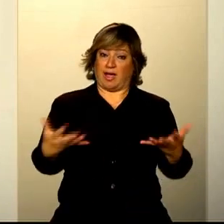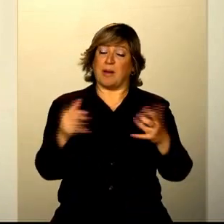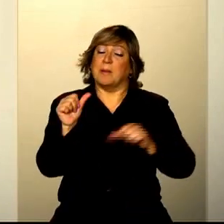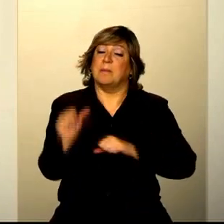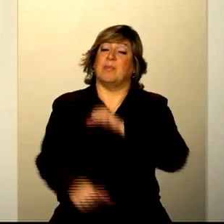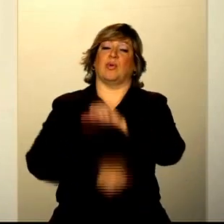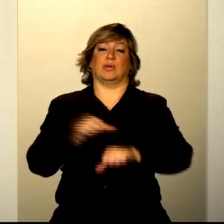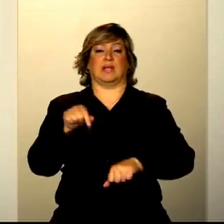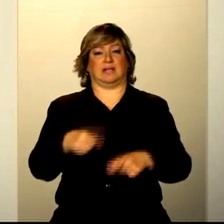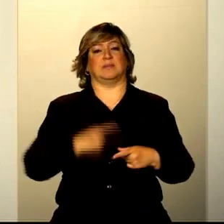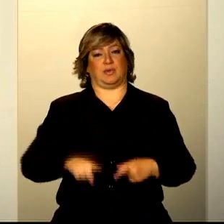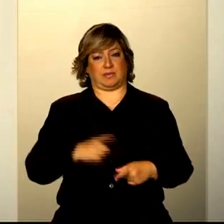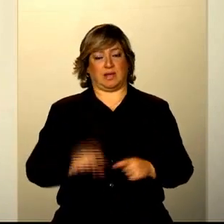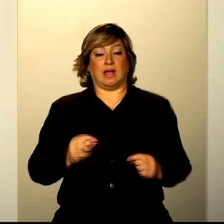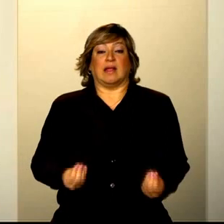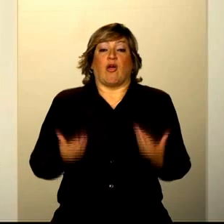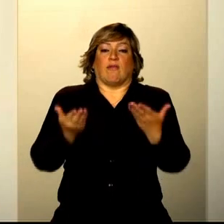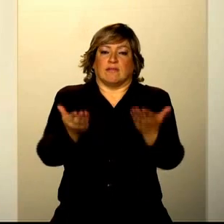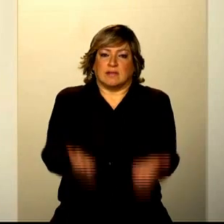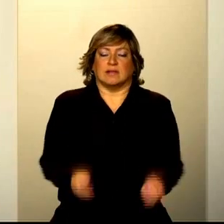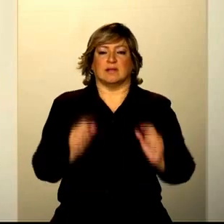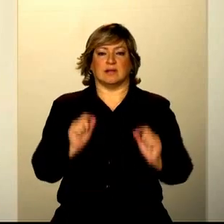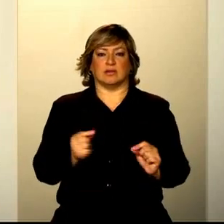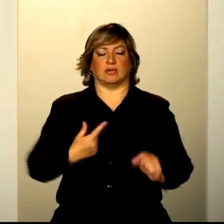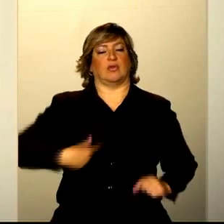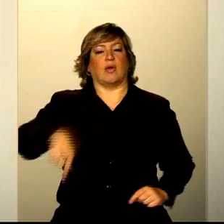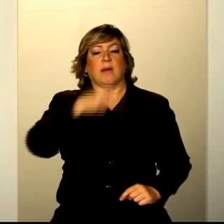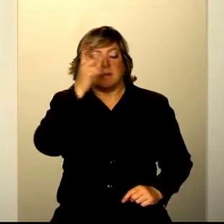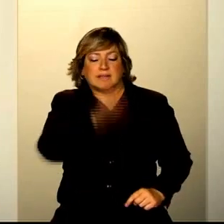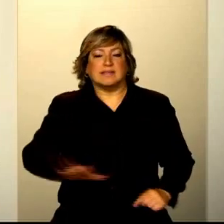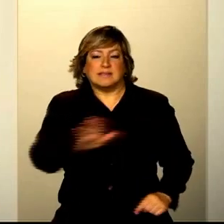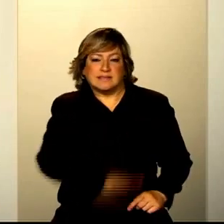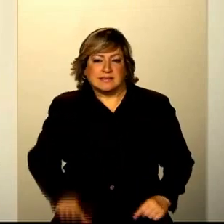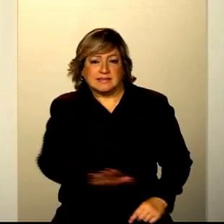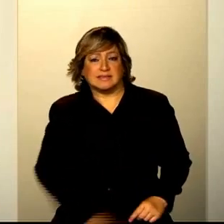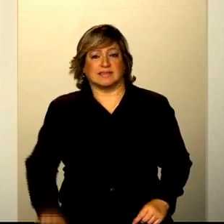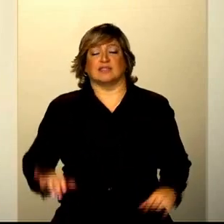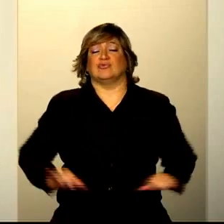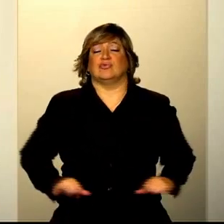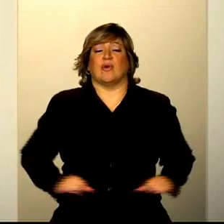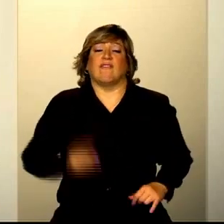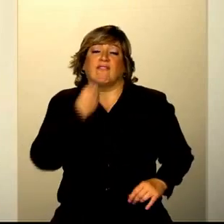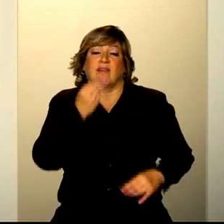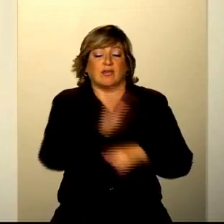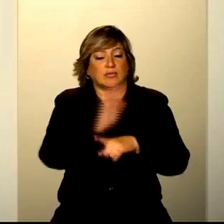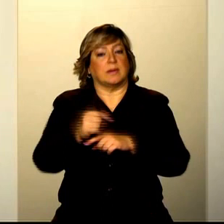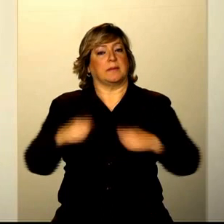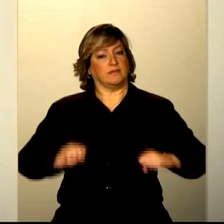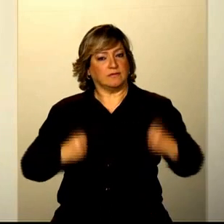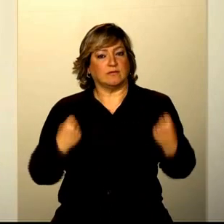mudar essa situação oferecendo aos nossos brasileirinhos mais vulneráveis todas as